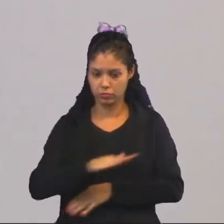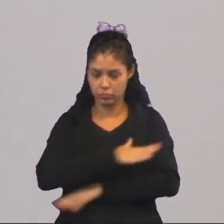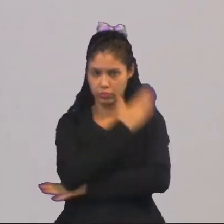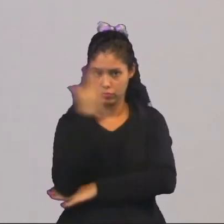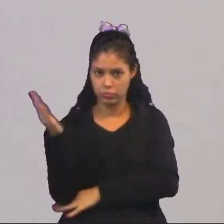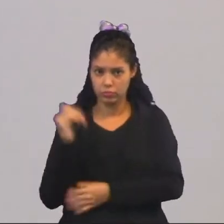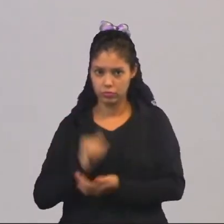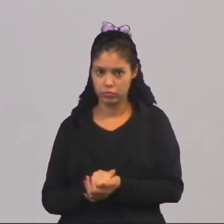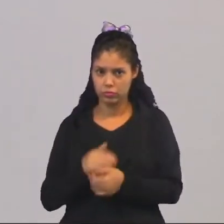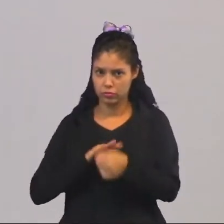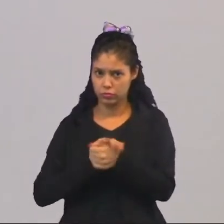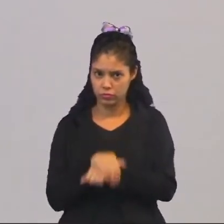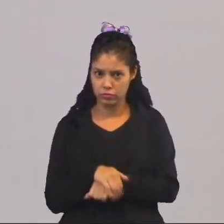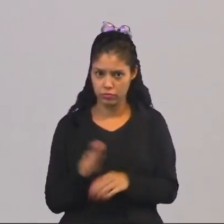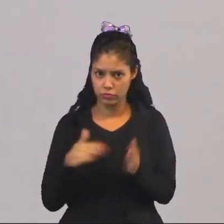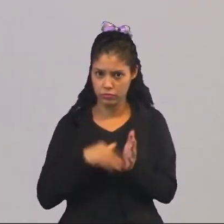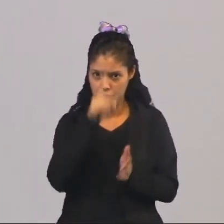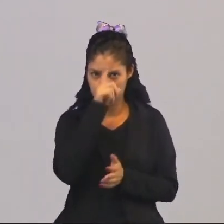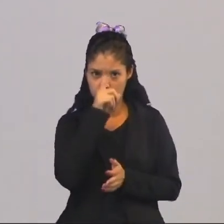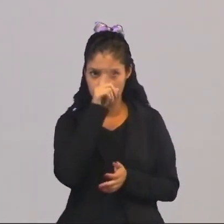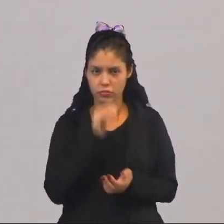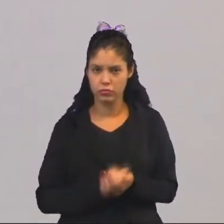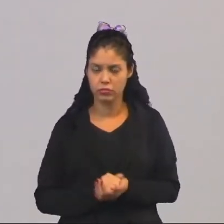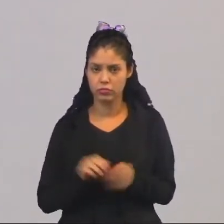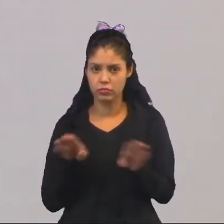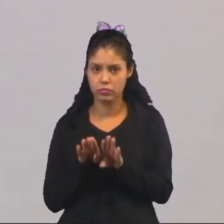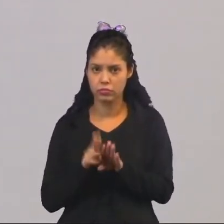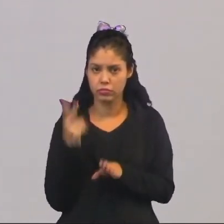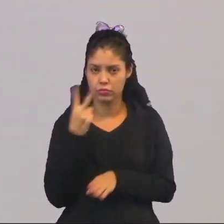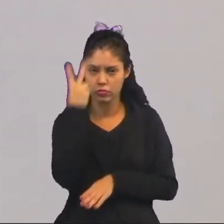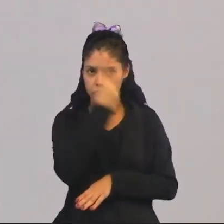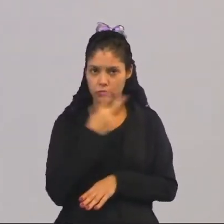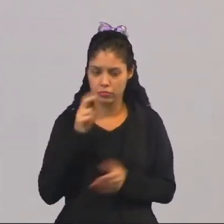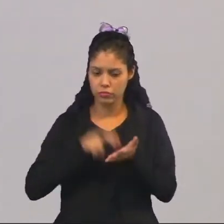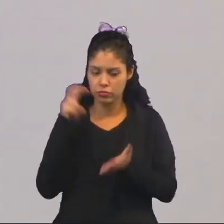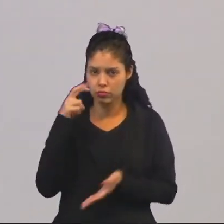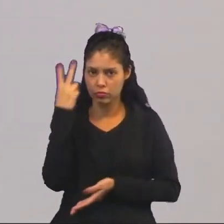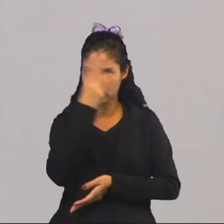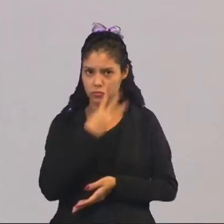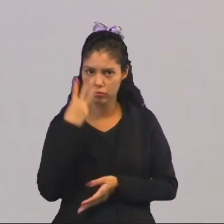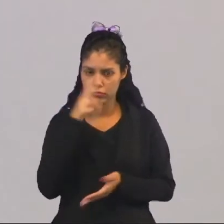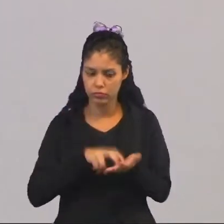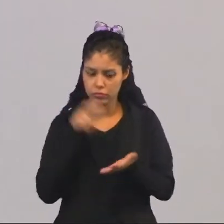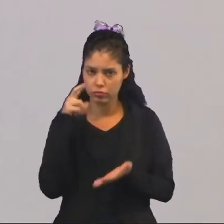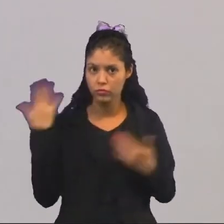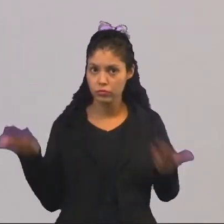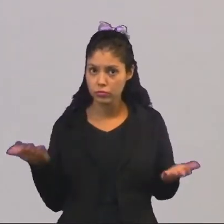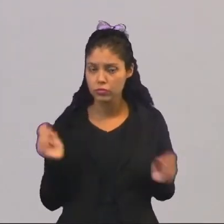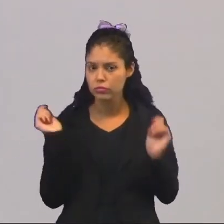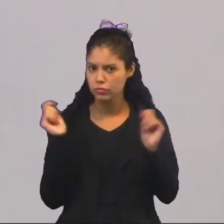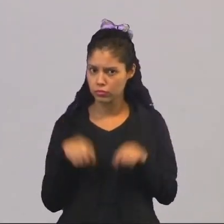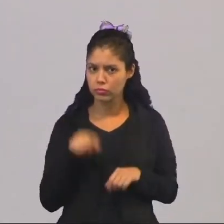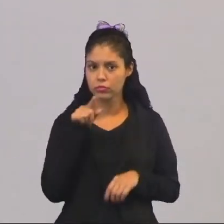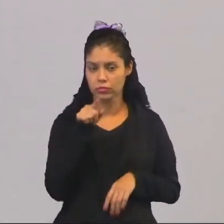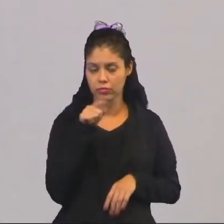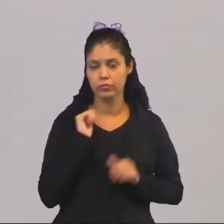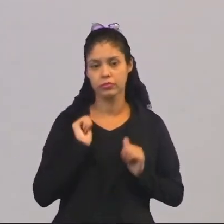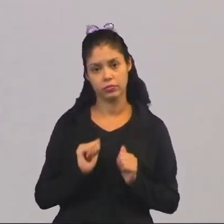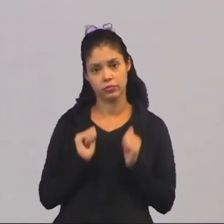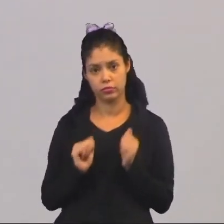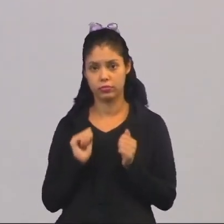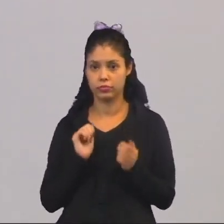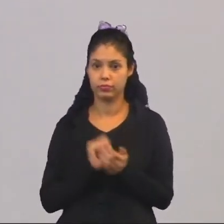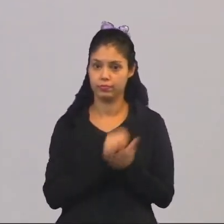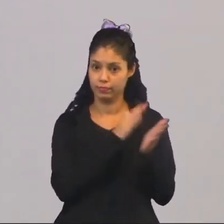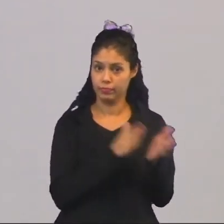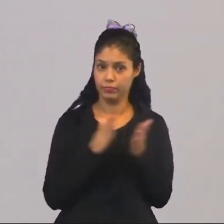ainda entra pela noite até a meia-noite, 1 hora da manhã, 2 horas da manhã? Já fez o cálculo aí? Então, é possível que você possa estar numa